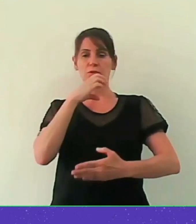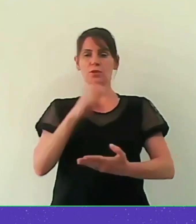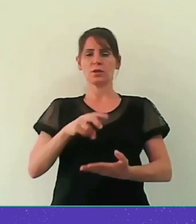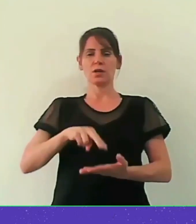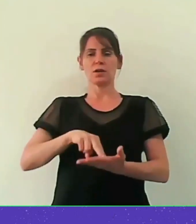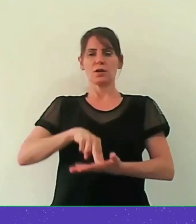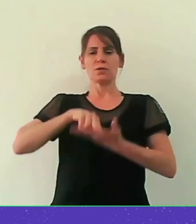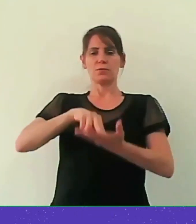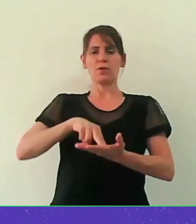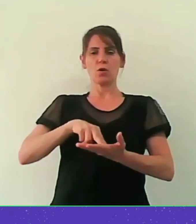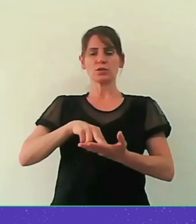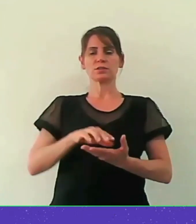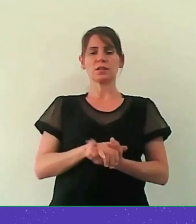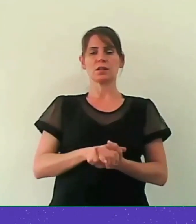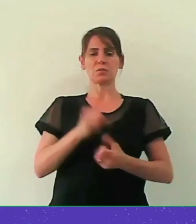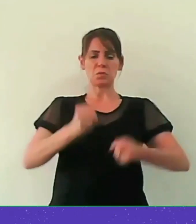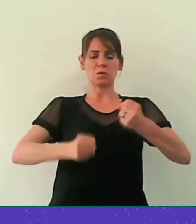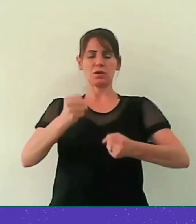carro?